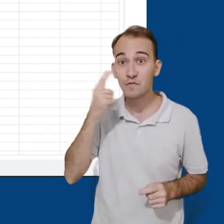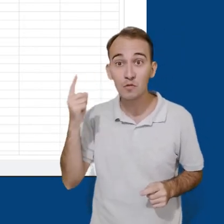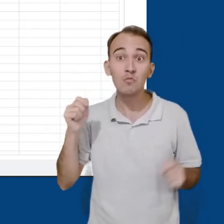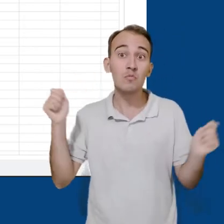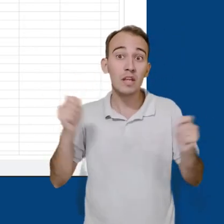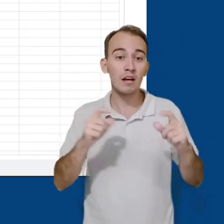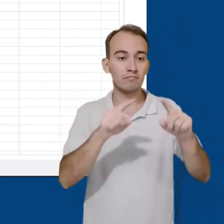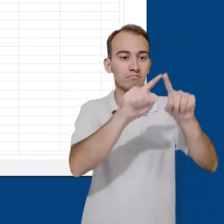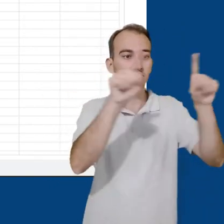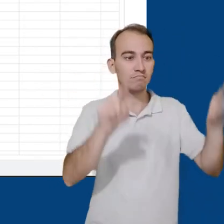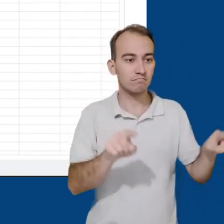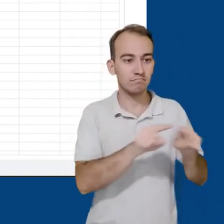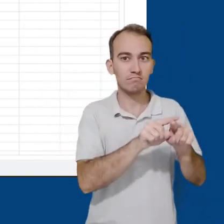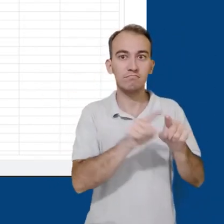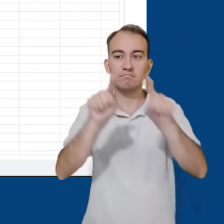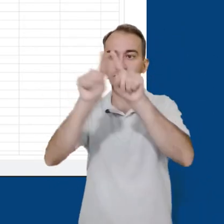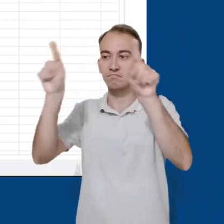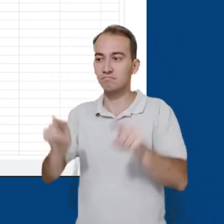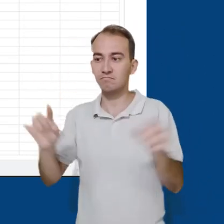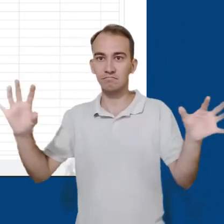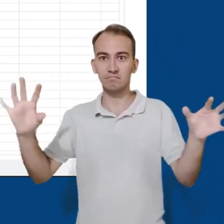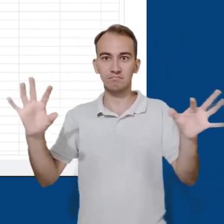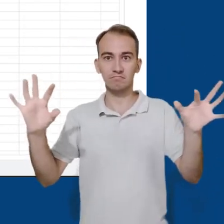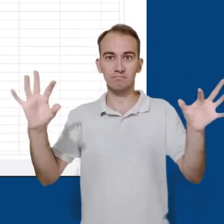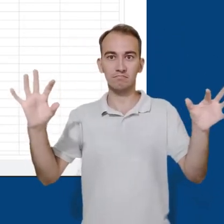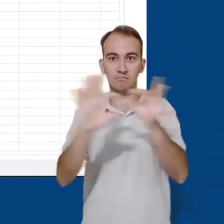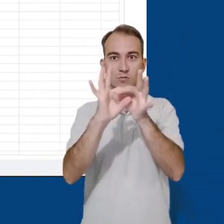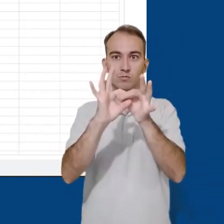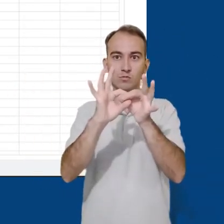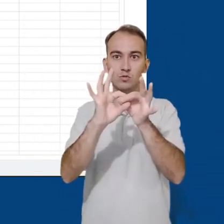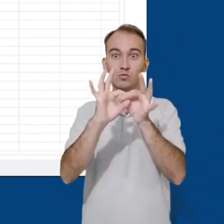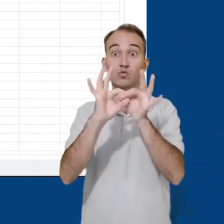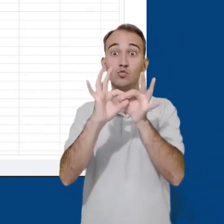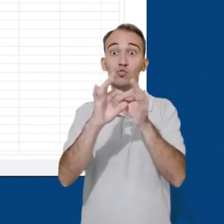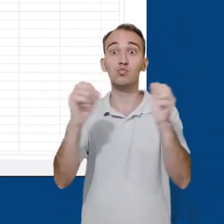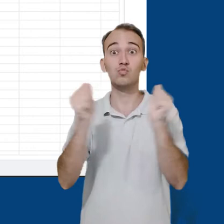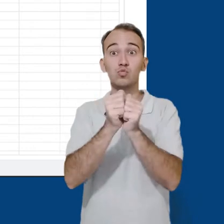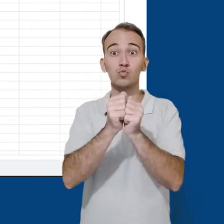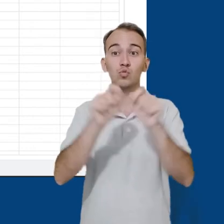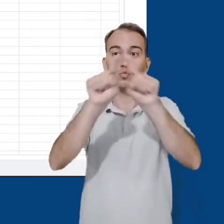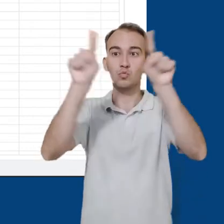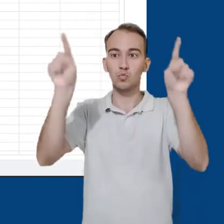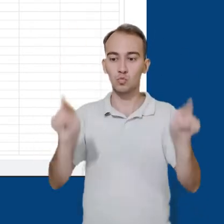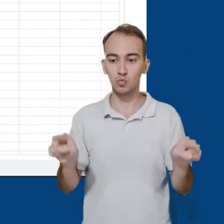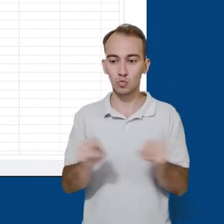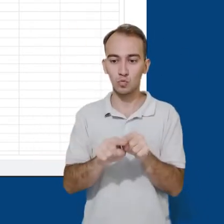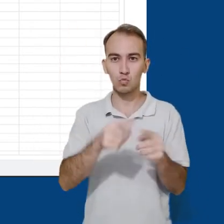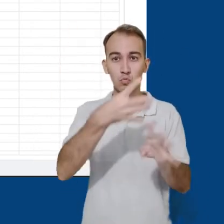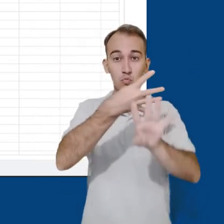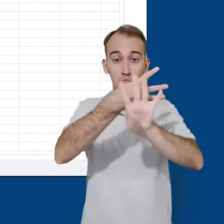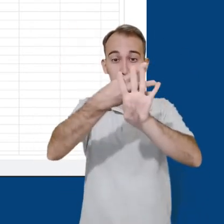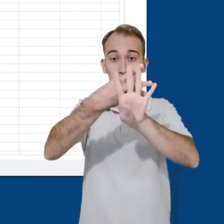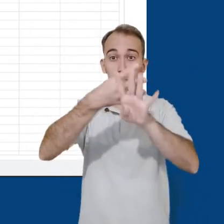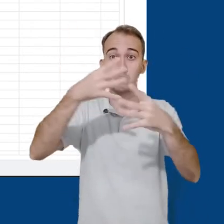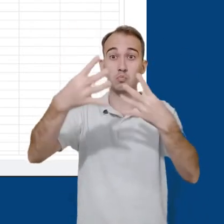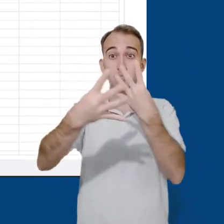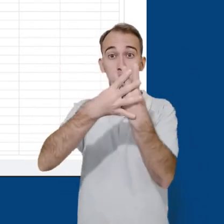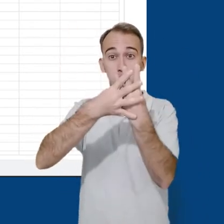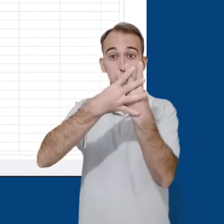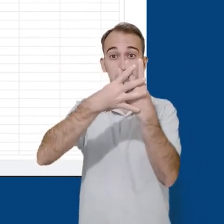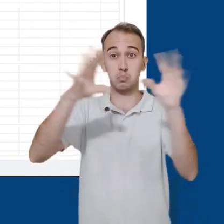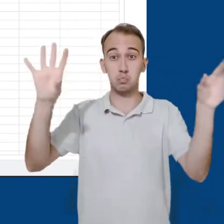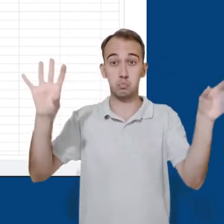duas células ou mais selecionada se unir em algumas limitações caso você tente juntar